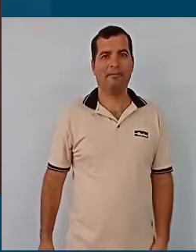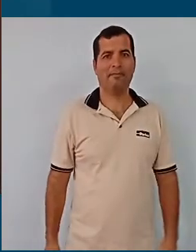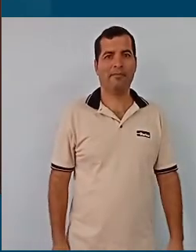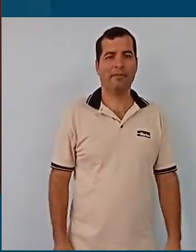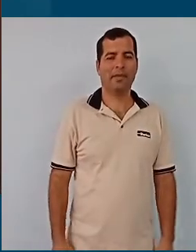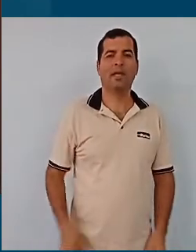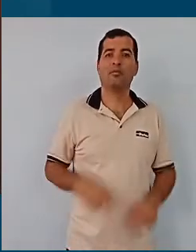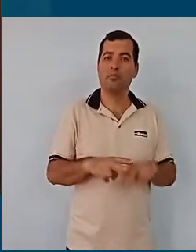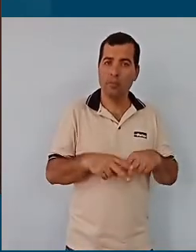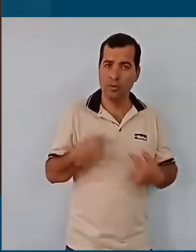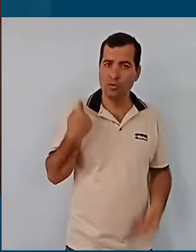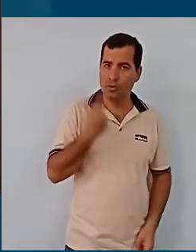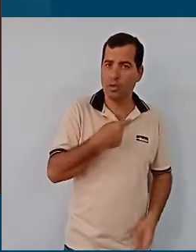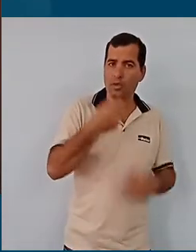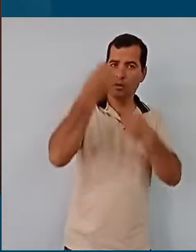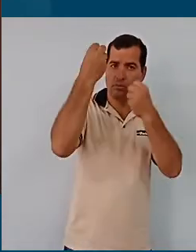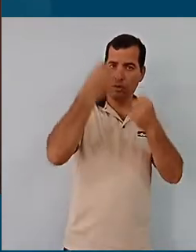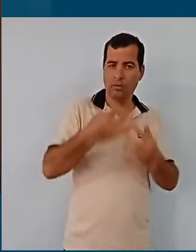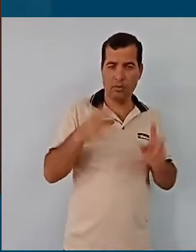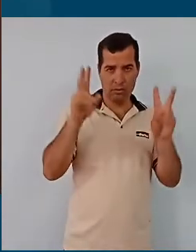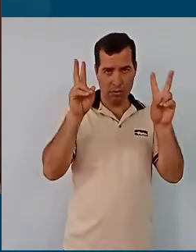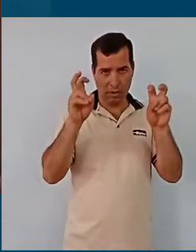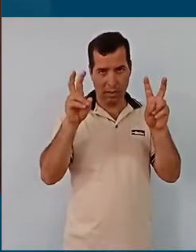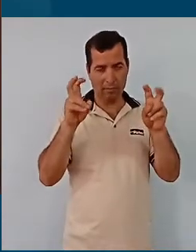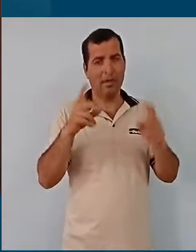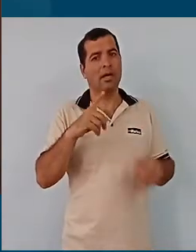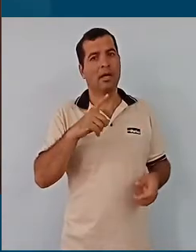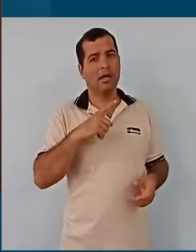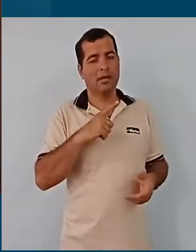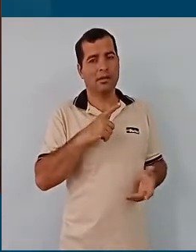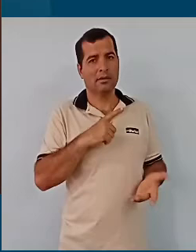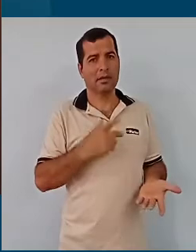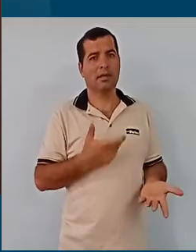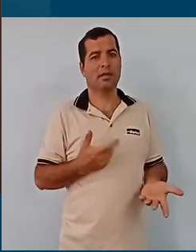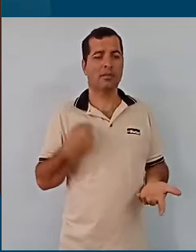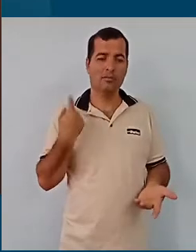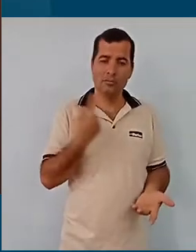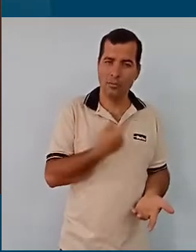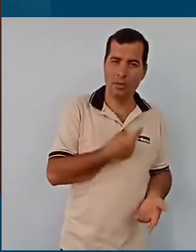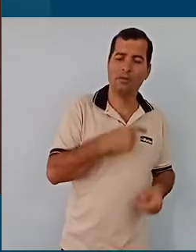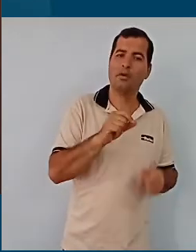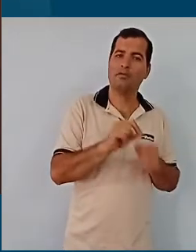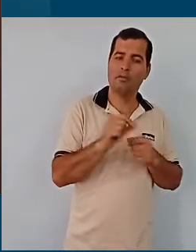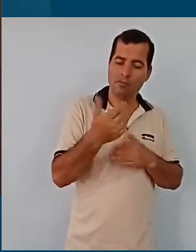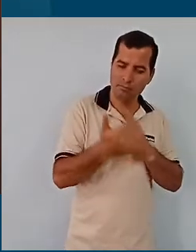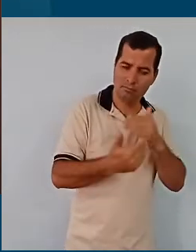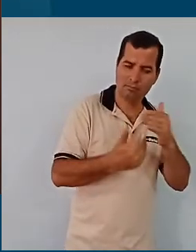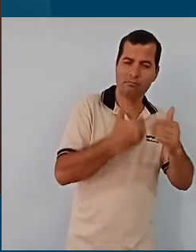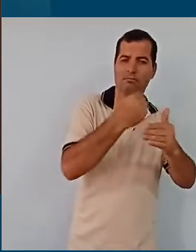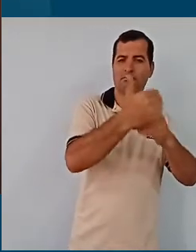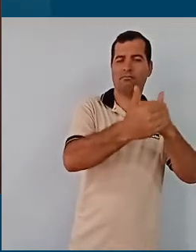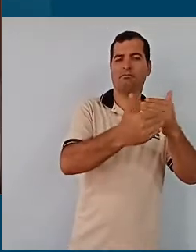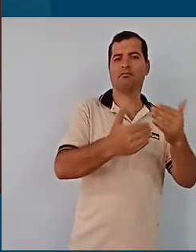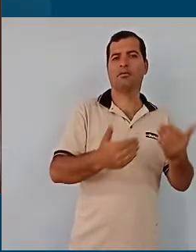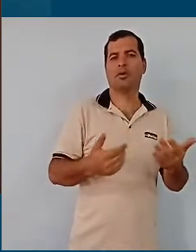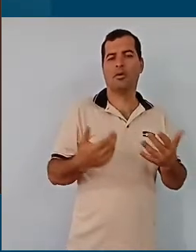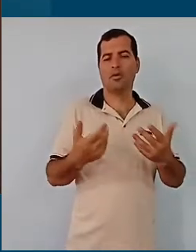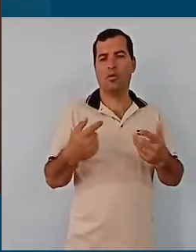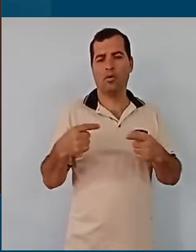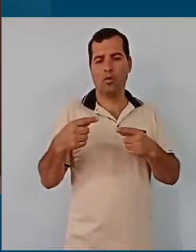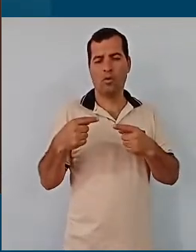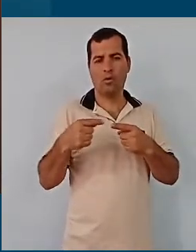aí, quando a gente fala disso, né, tem um movimento que a gente pode ir fazendo também de articulação da cultura